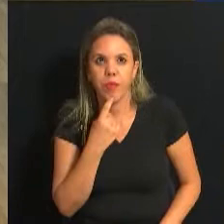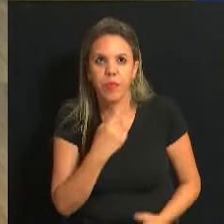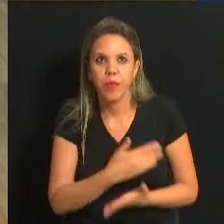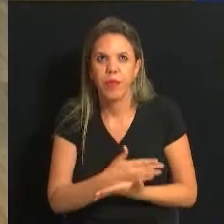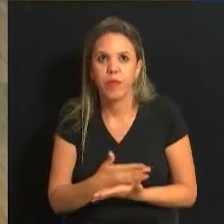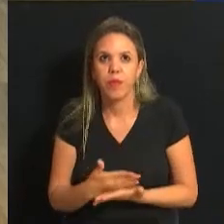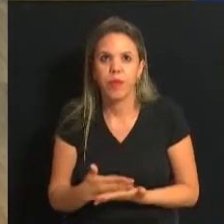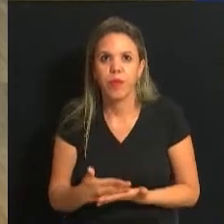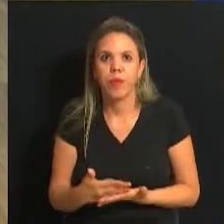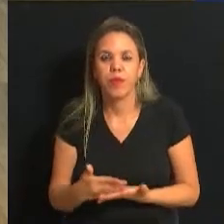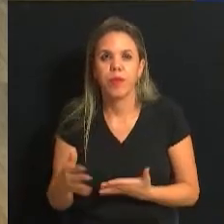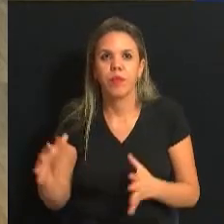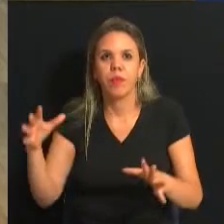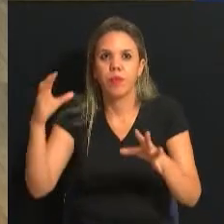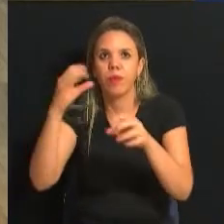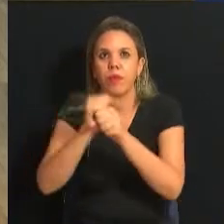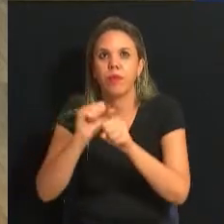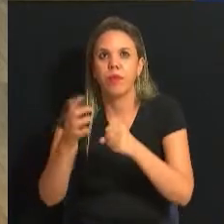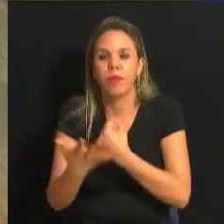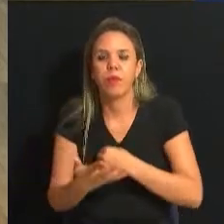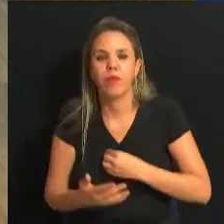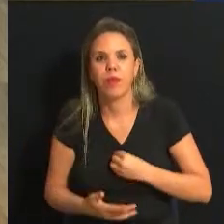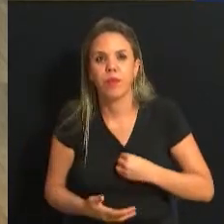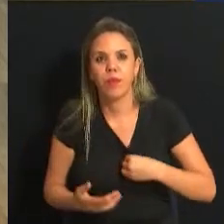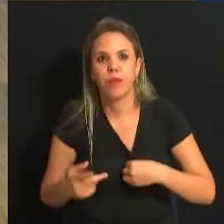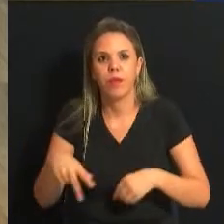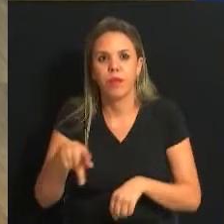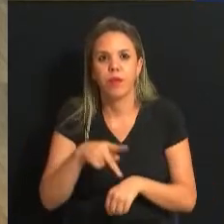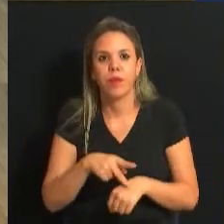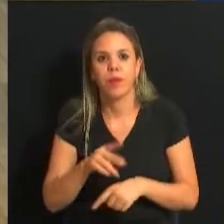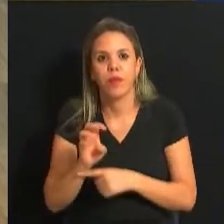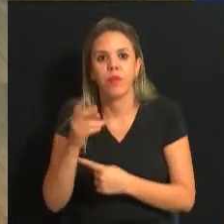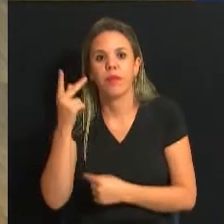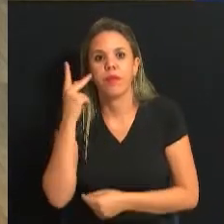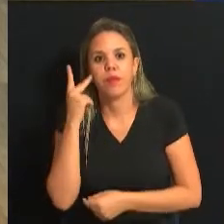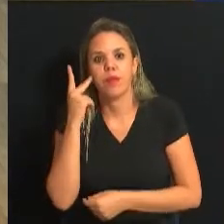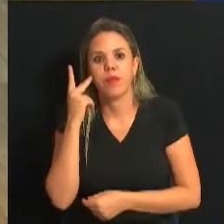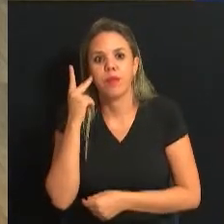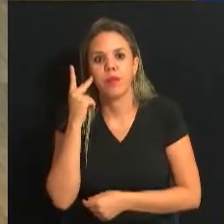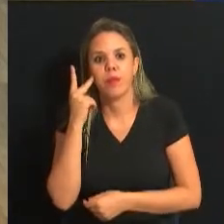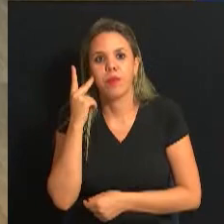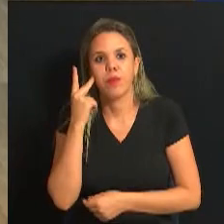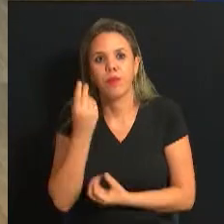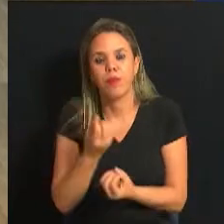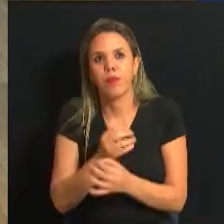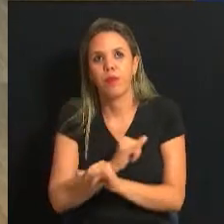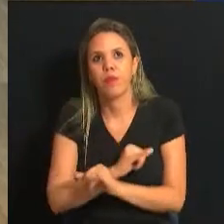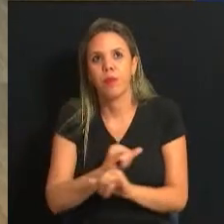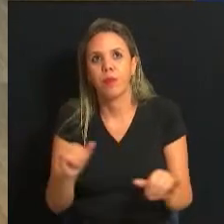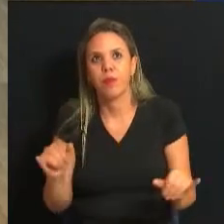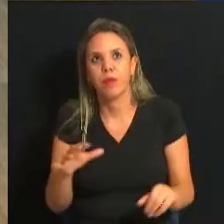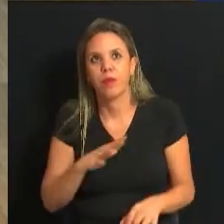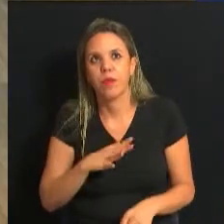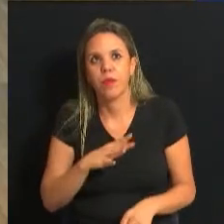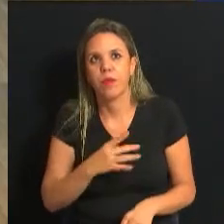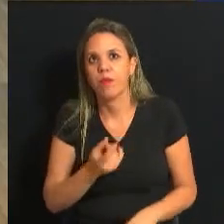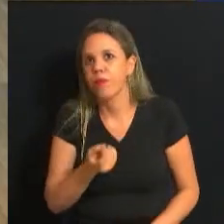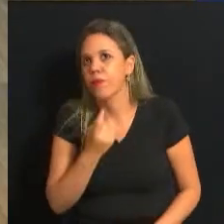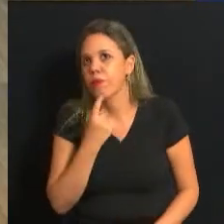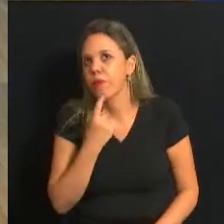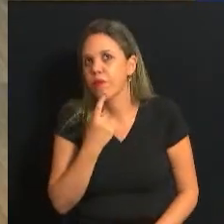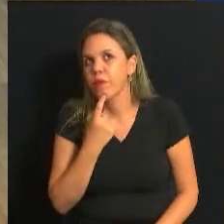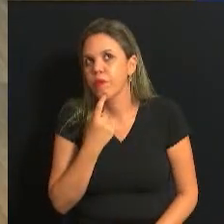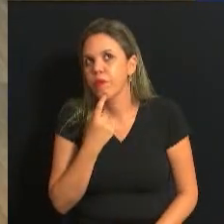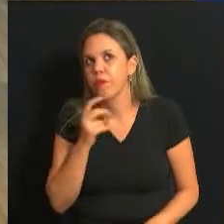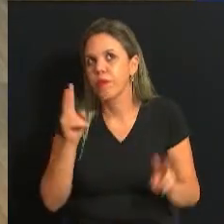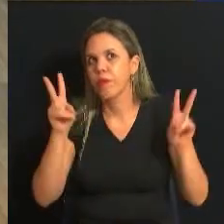aquele panorama da Covid-19 no nosso país, estado de São Paulo, e depois as informações da cidade de Campinas em